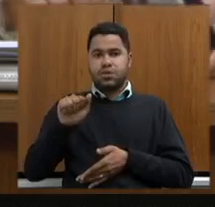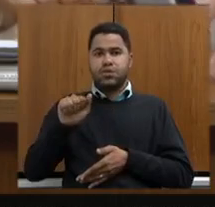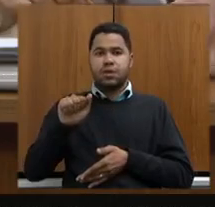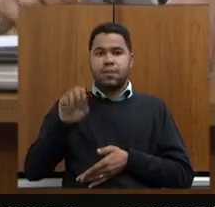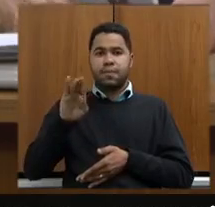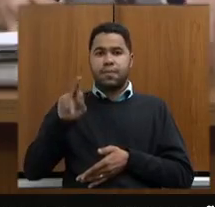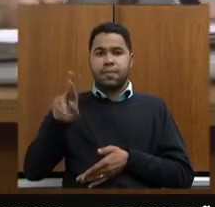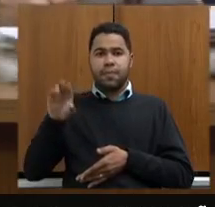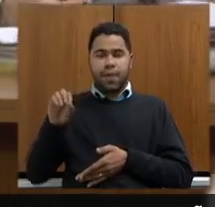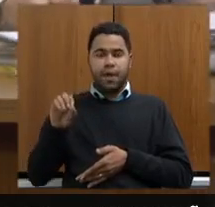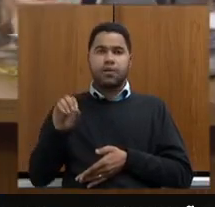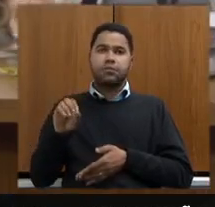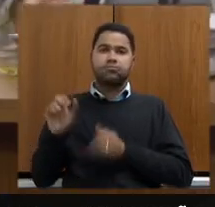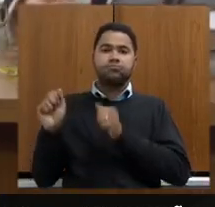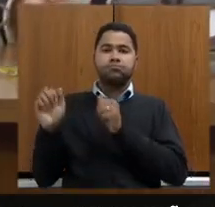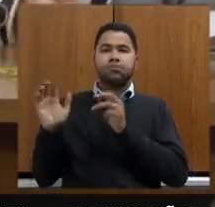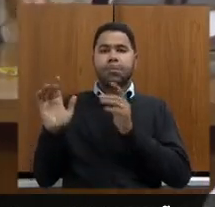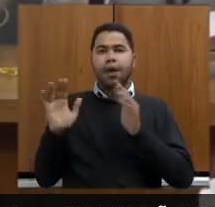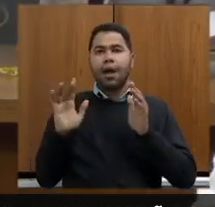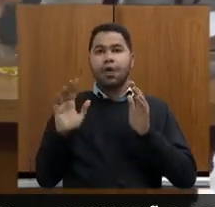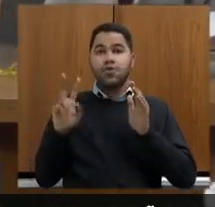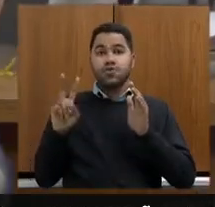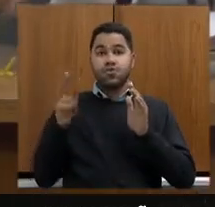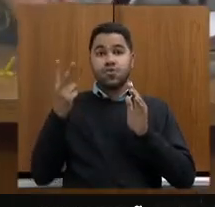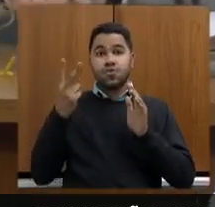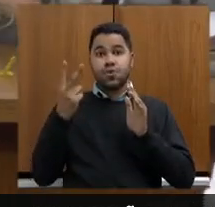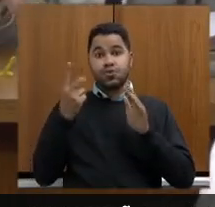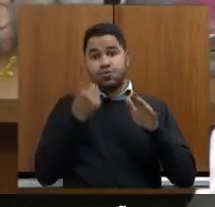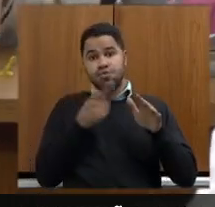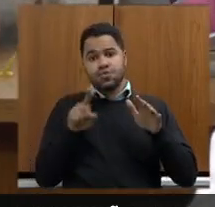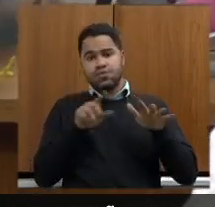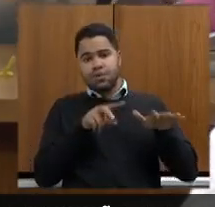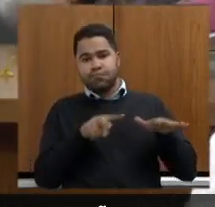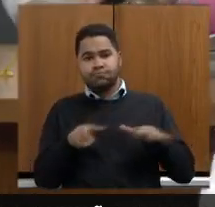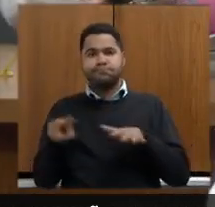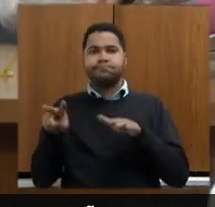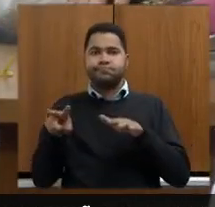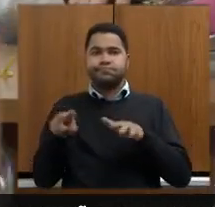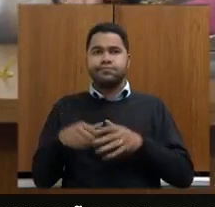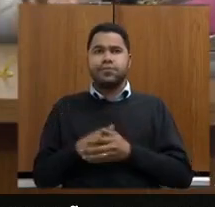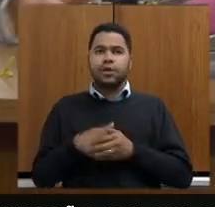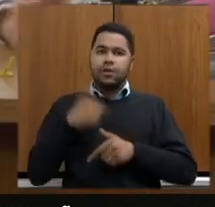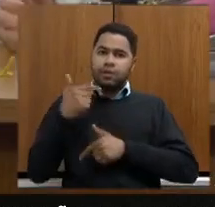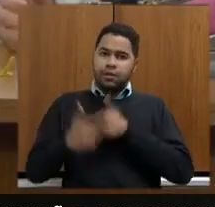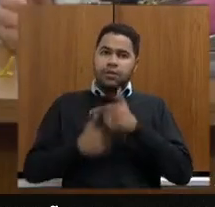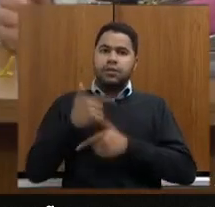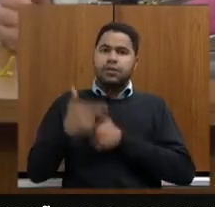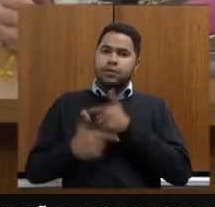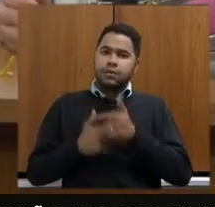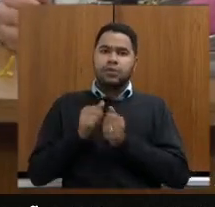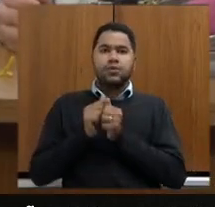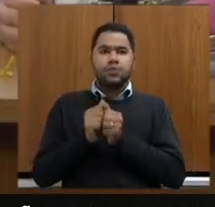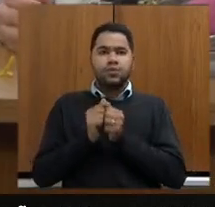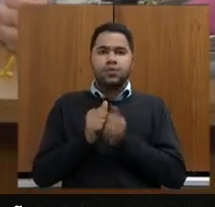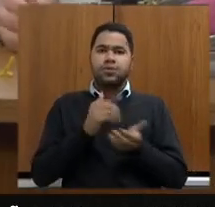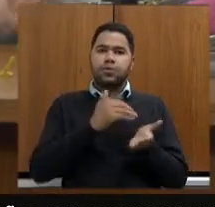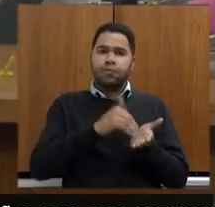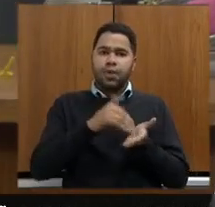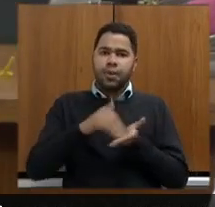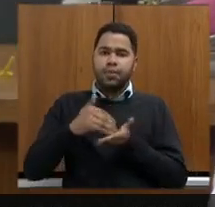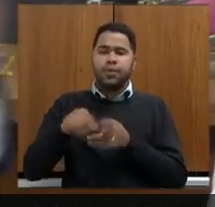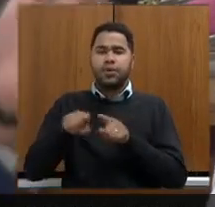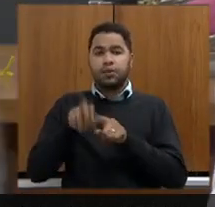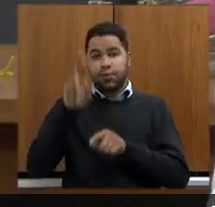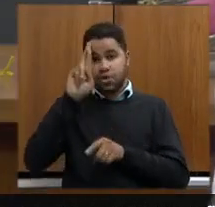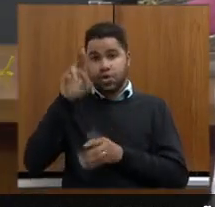pública finalizar um ciclo né dessas duas Oi manas de atividades com os nossos secretários e chefes